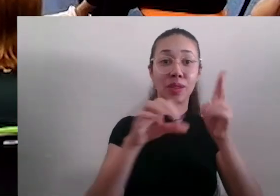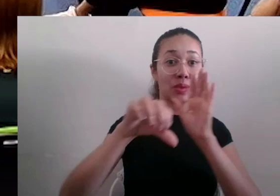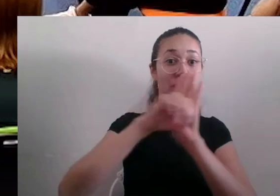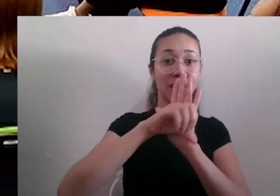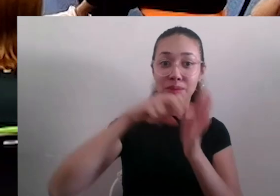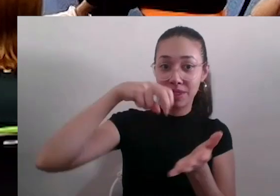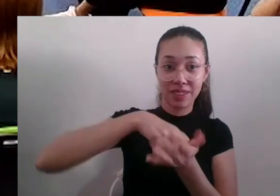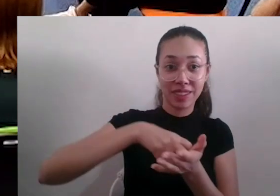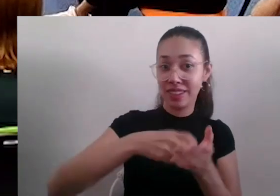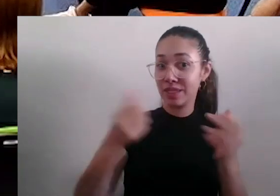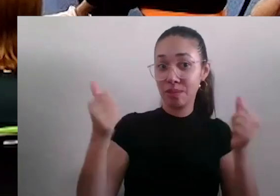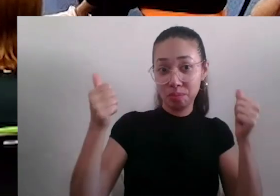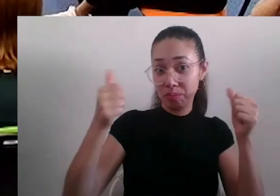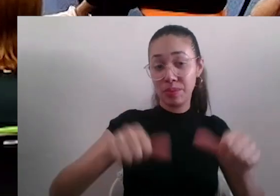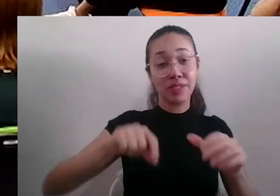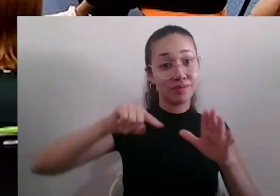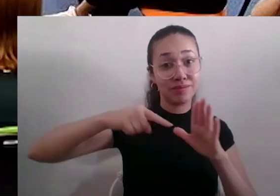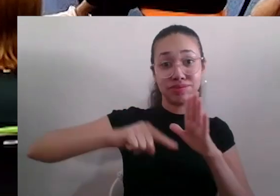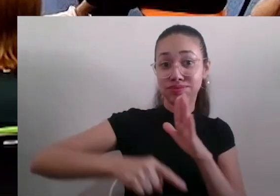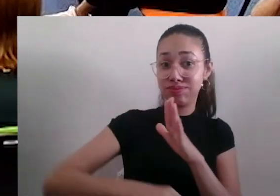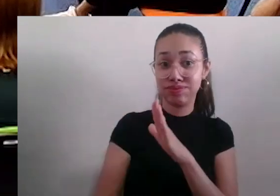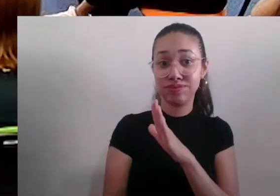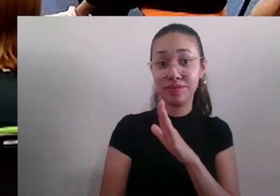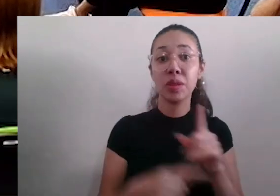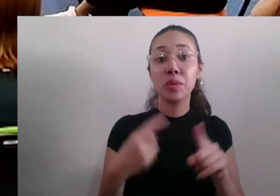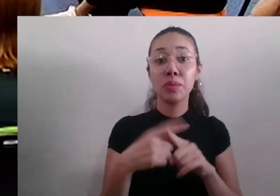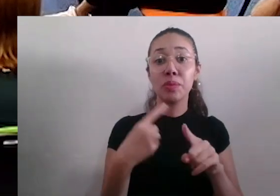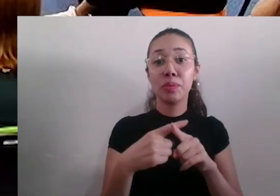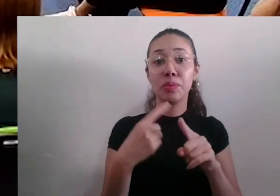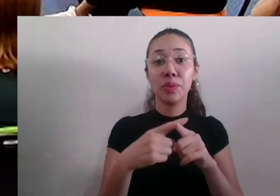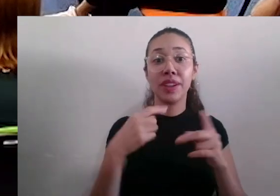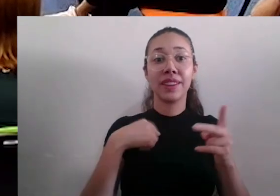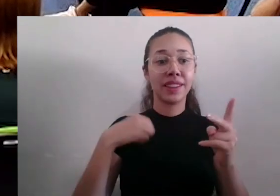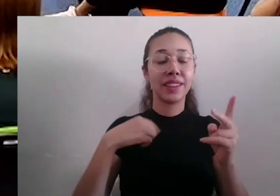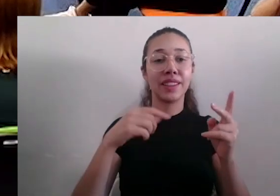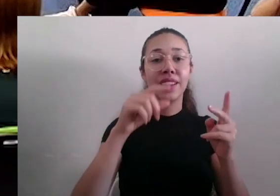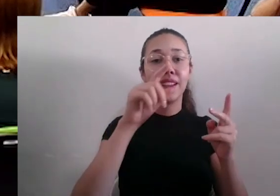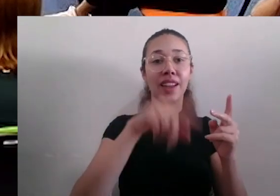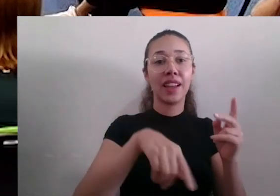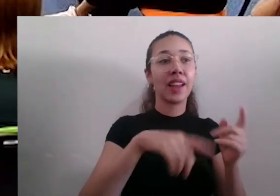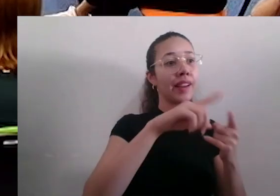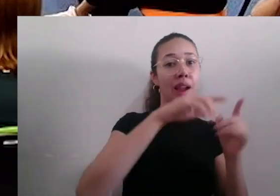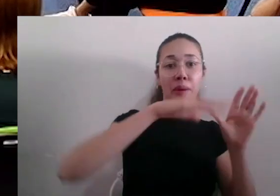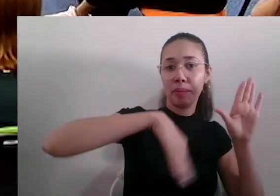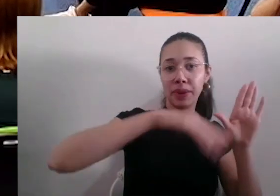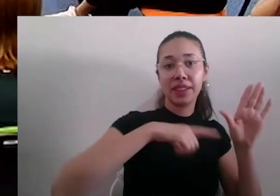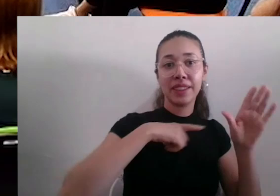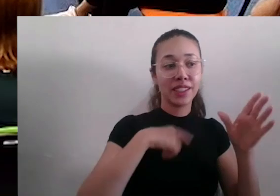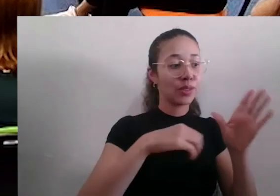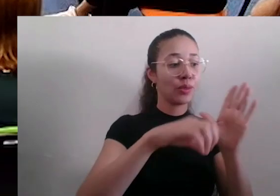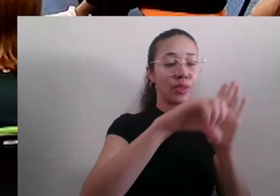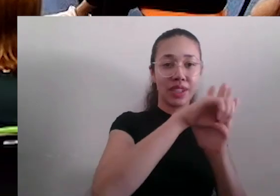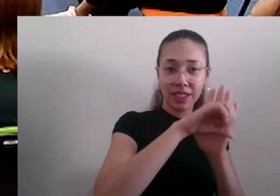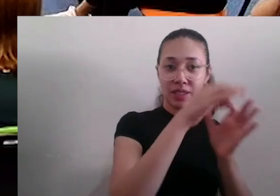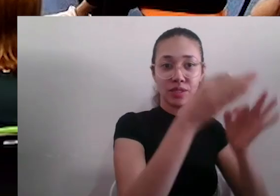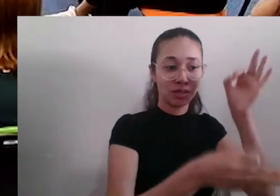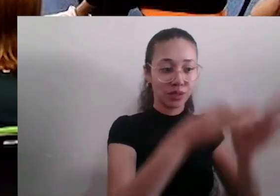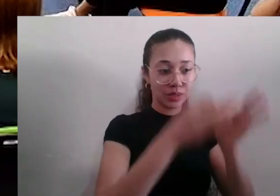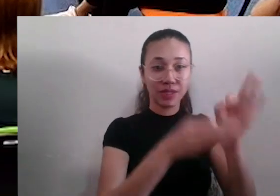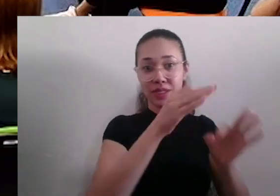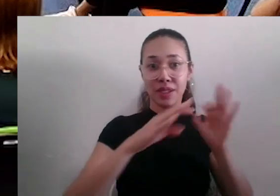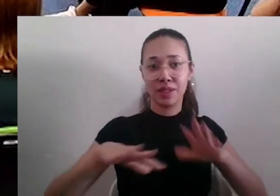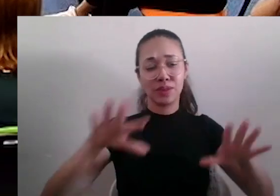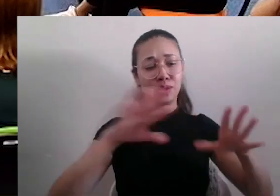muito mais complexo que praia é um crime um dois julgamentos mas uma defesa enfim absurda que todo mundo concorda que é